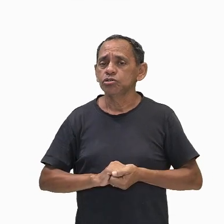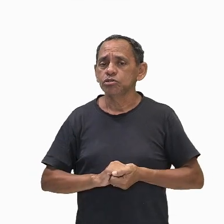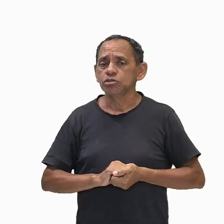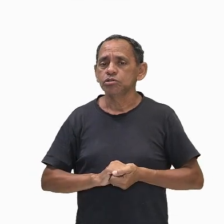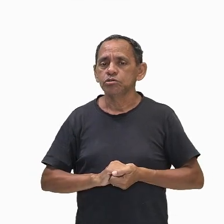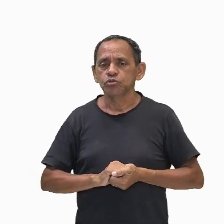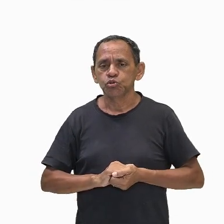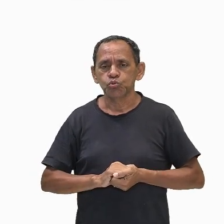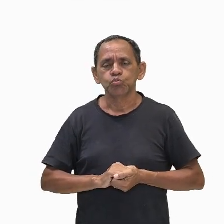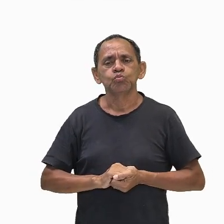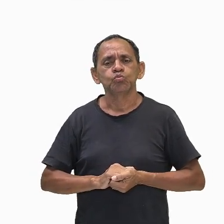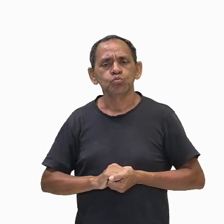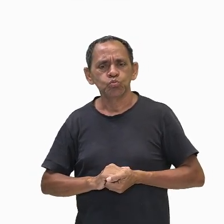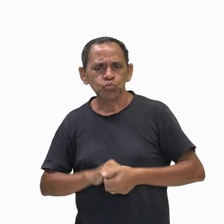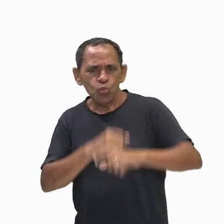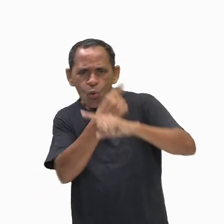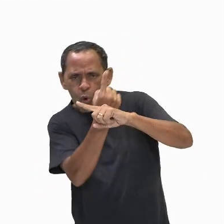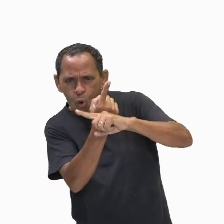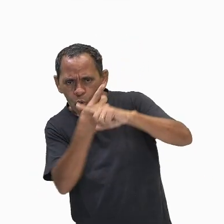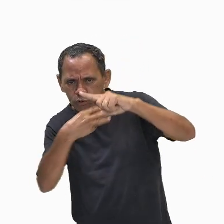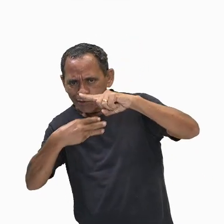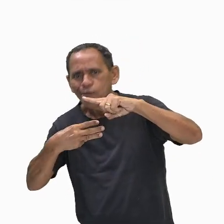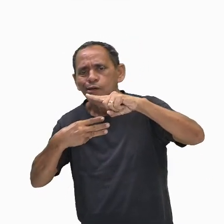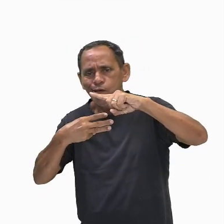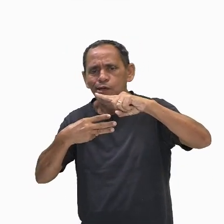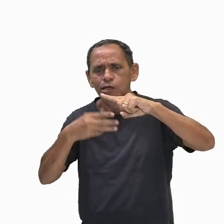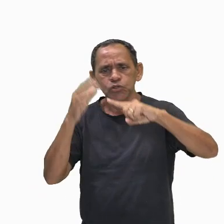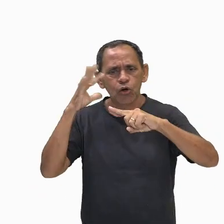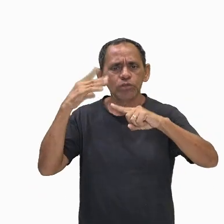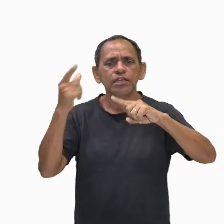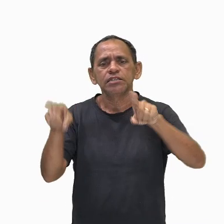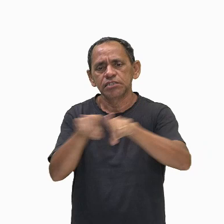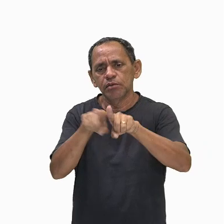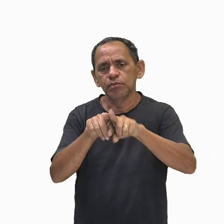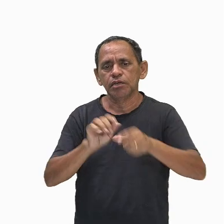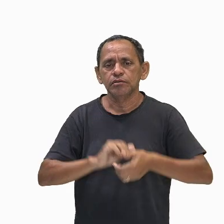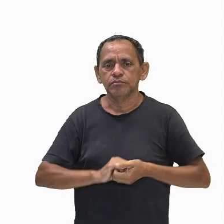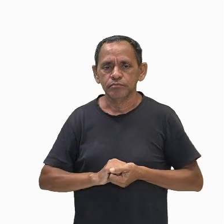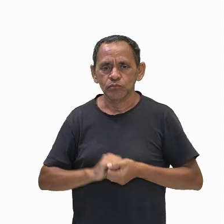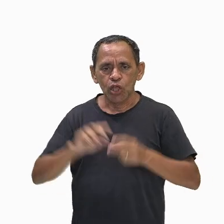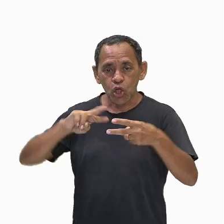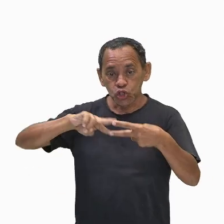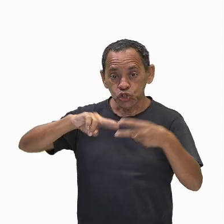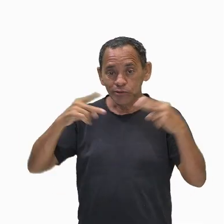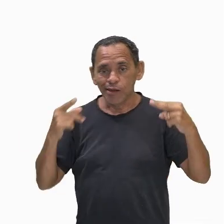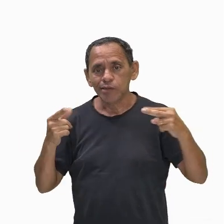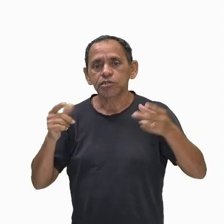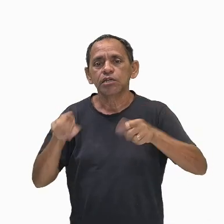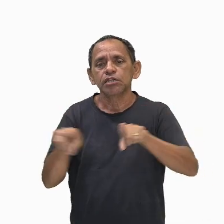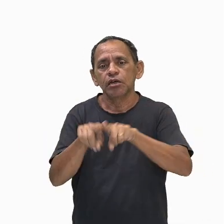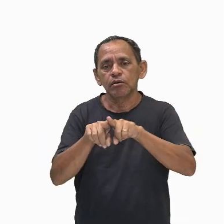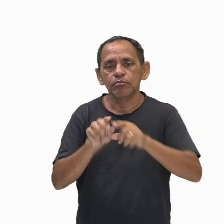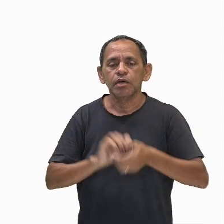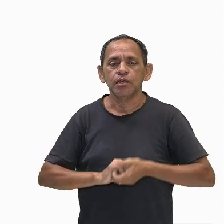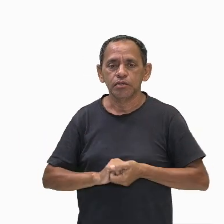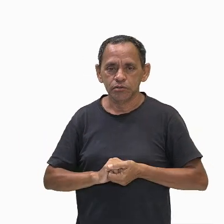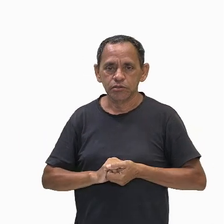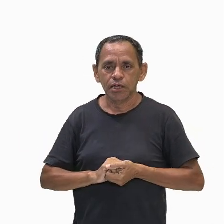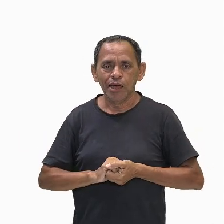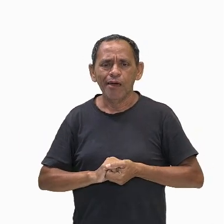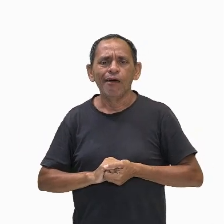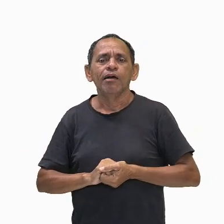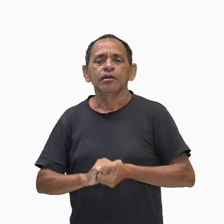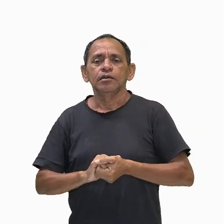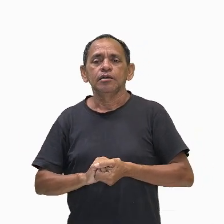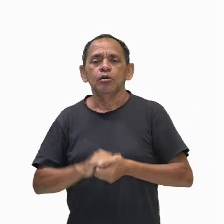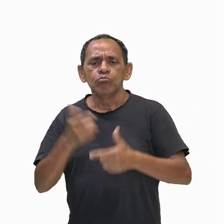dos casos ocorre por mutação genética nova. Outra condição é a infecção congênita chamada toxoplasmose congênita,